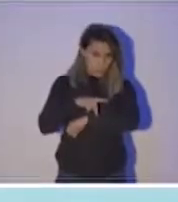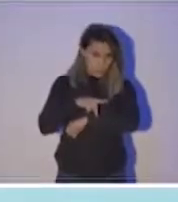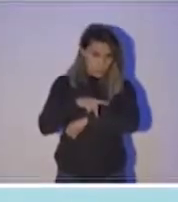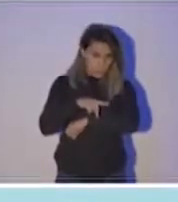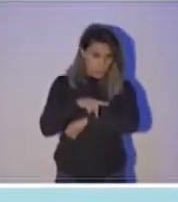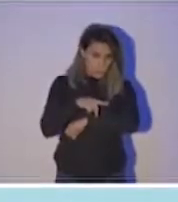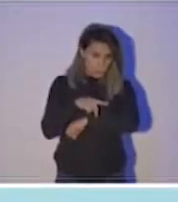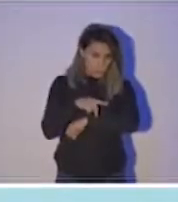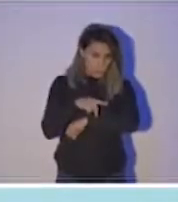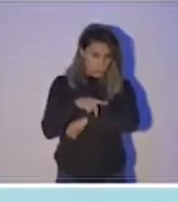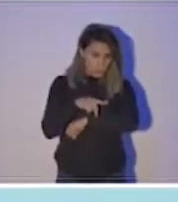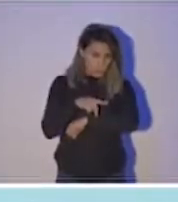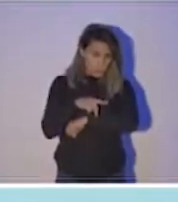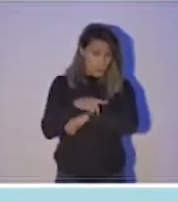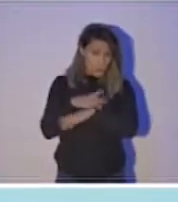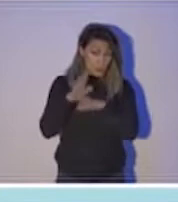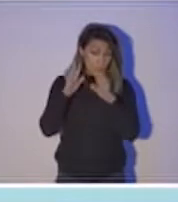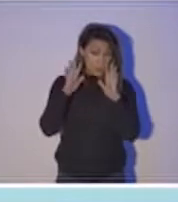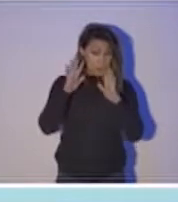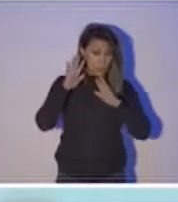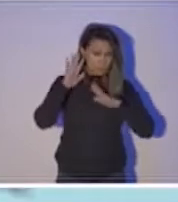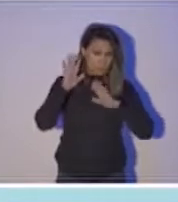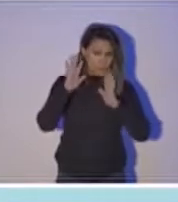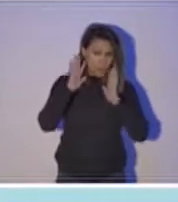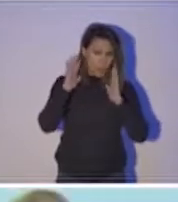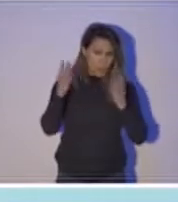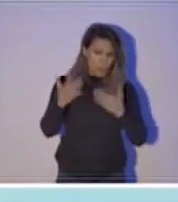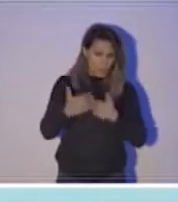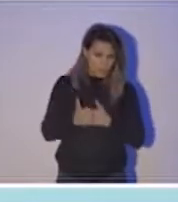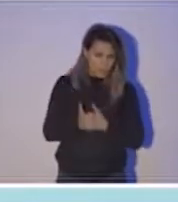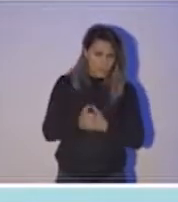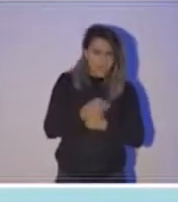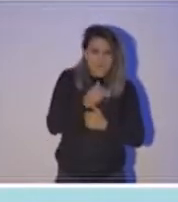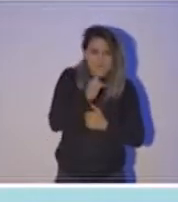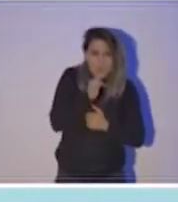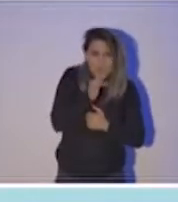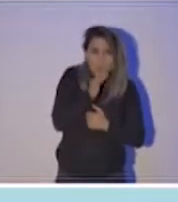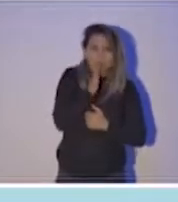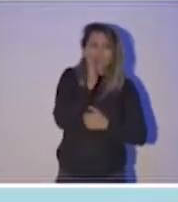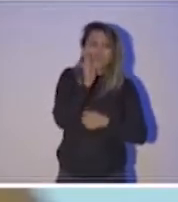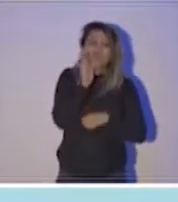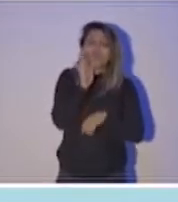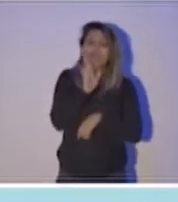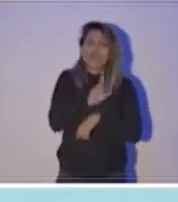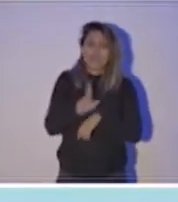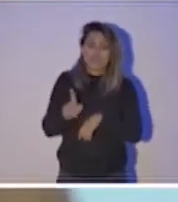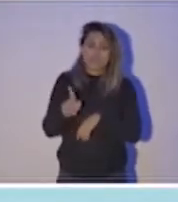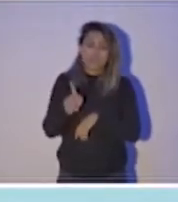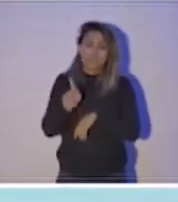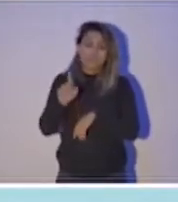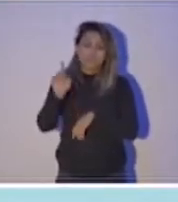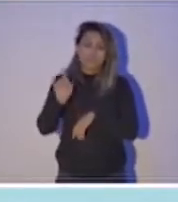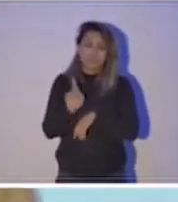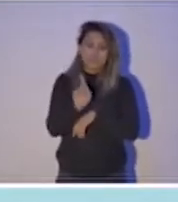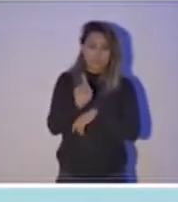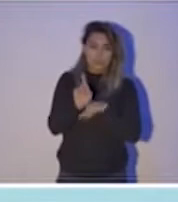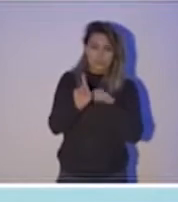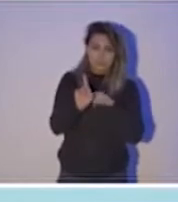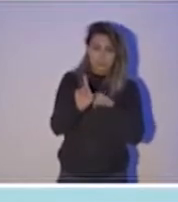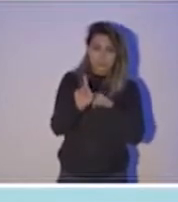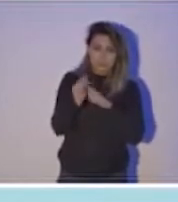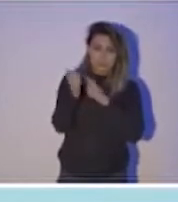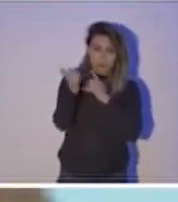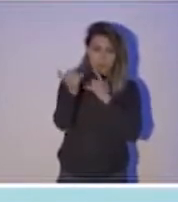um professor e o professor começa a dar o assunto na aula, aí chega a supervisora e diz, você tem que subir